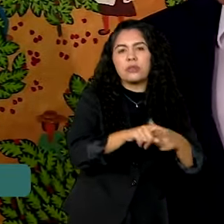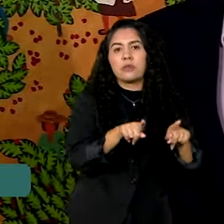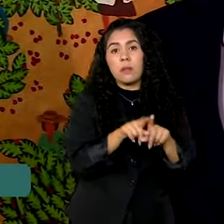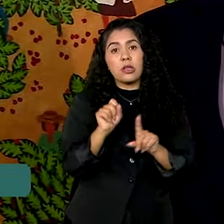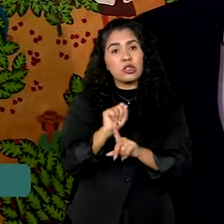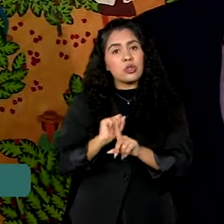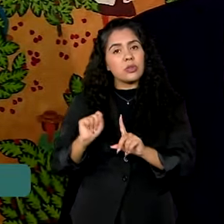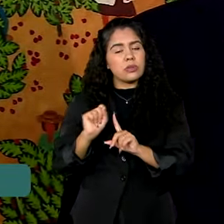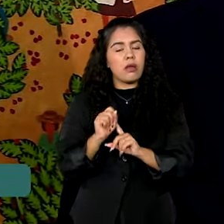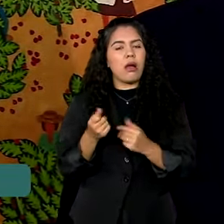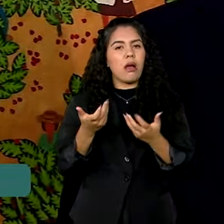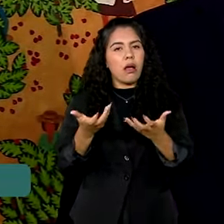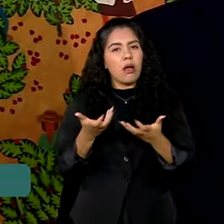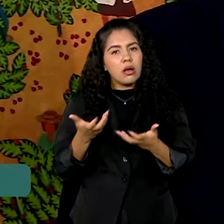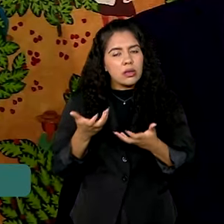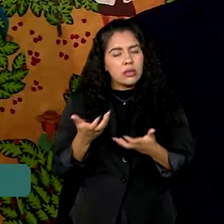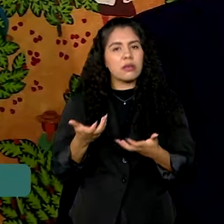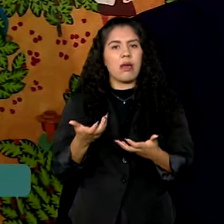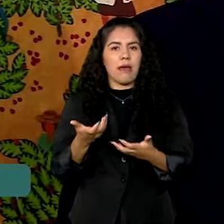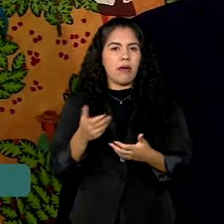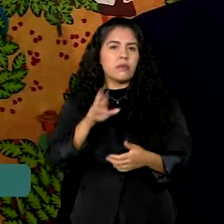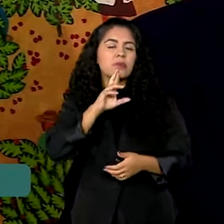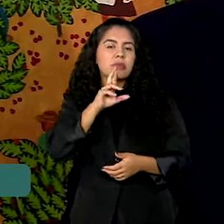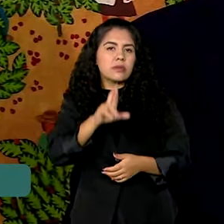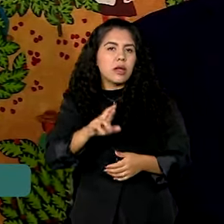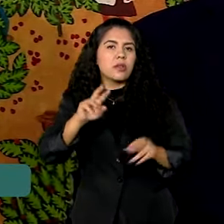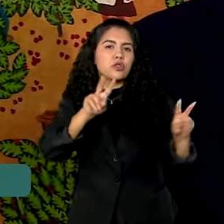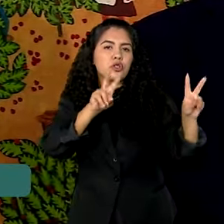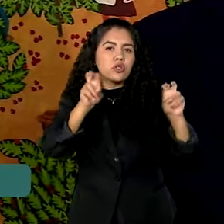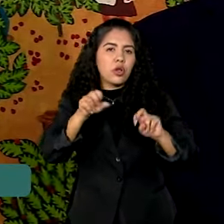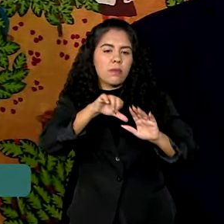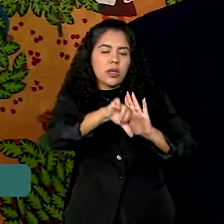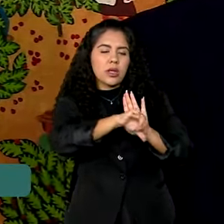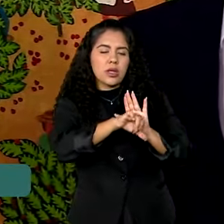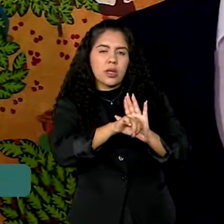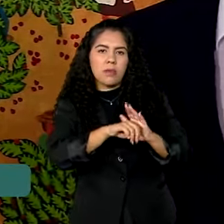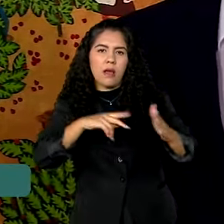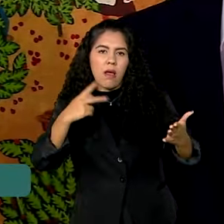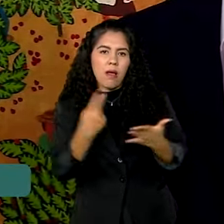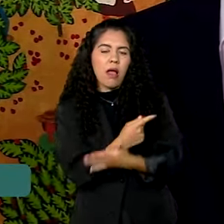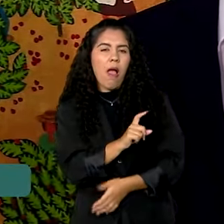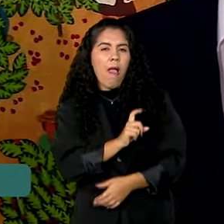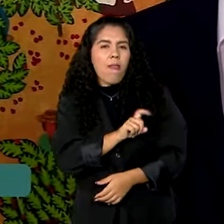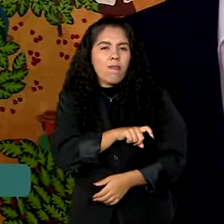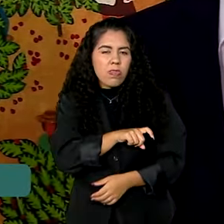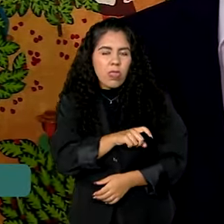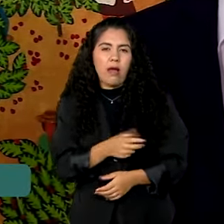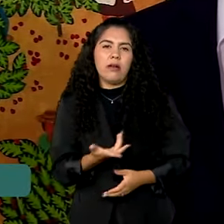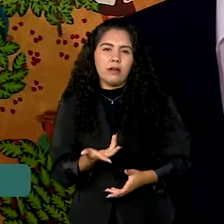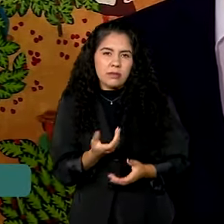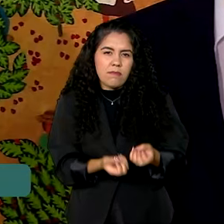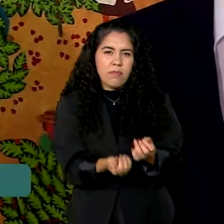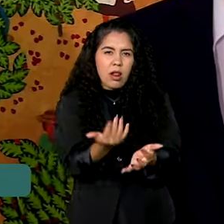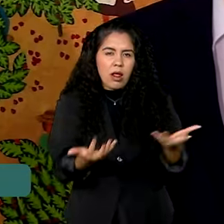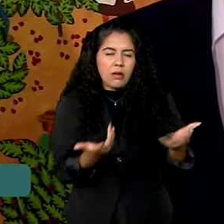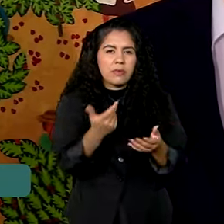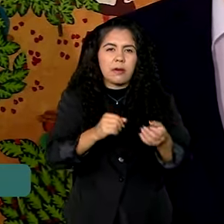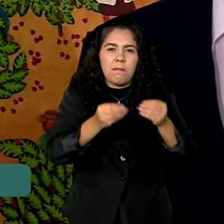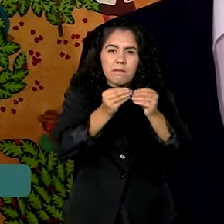quer dar em relação a esses incêndios criminosos que acometeram a Amazônia, o Pantanal, o Cerrado